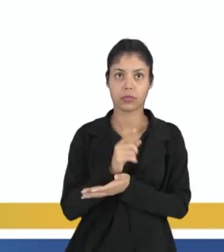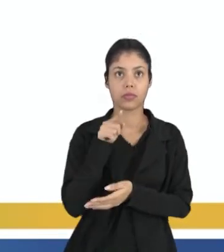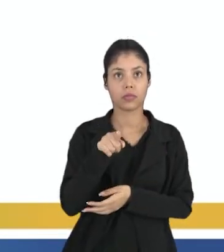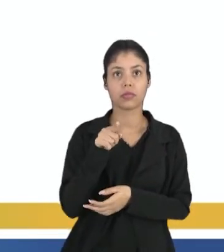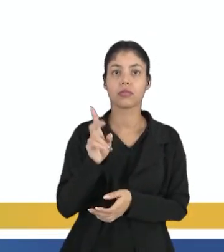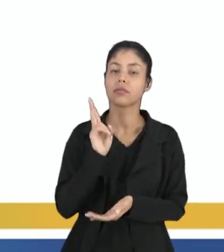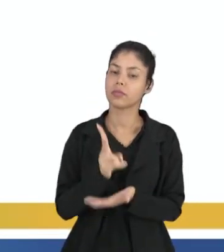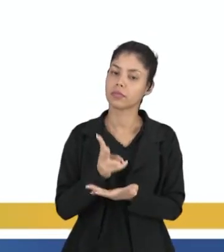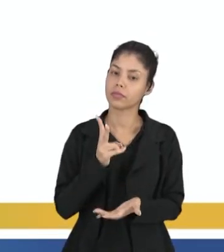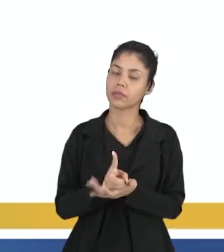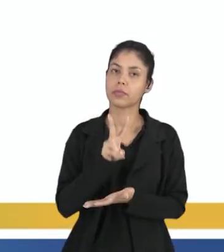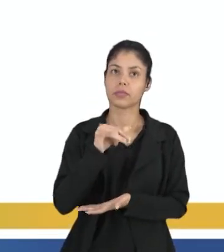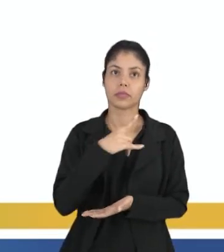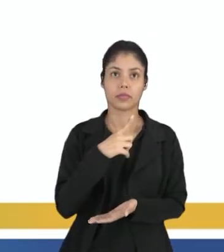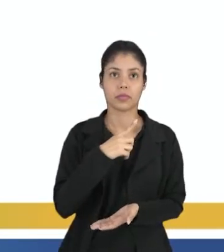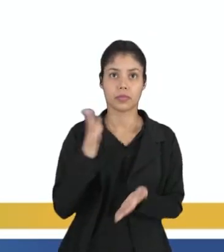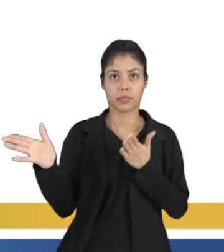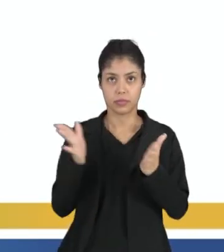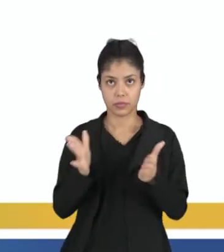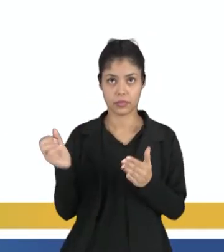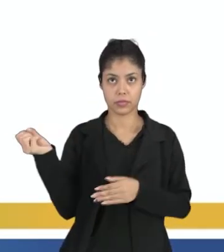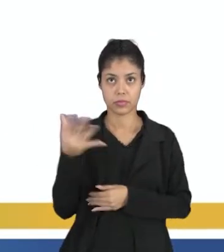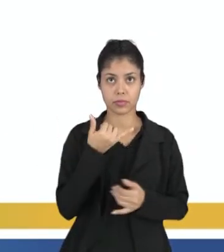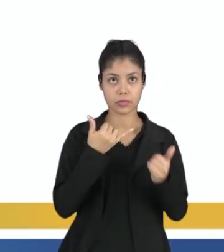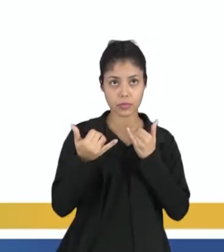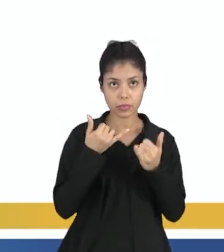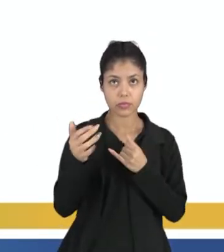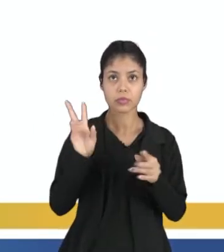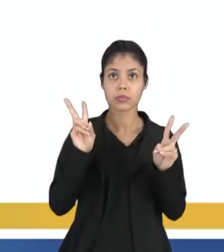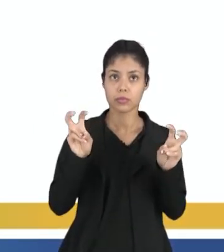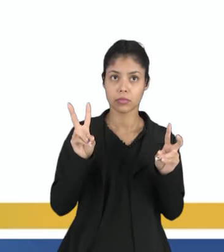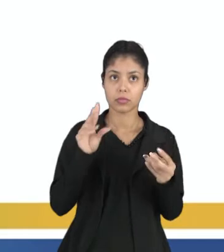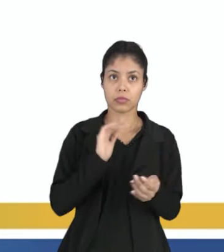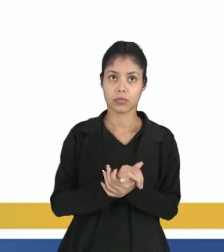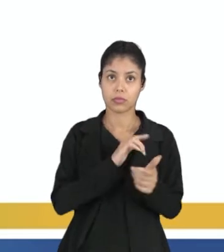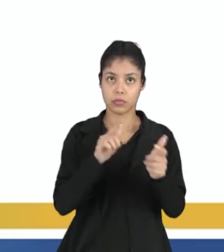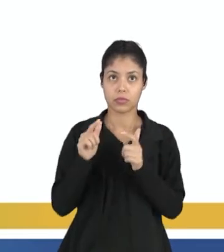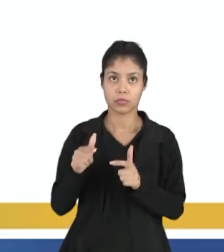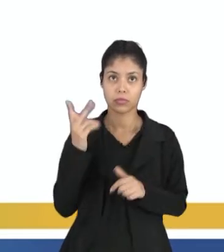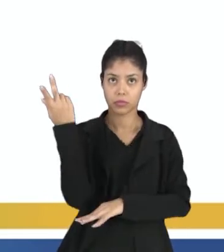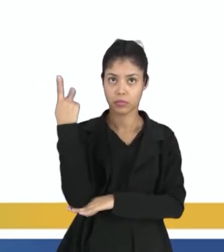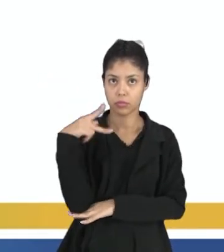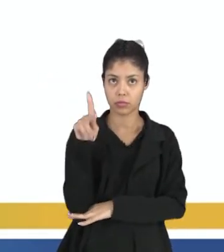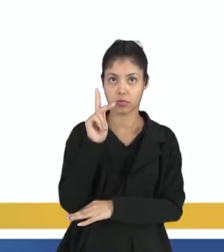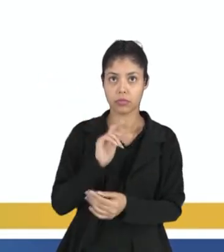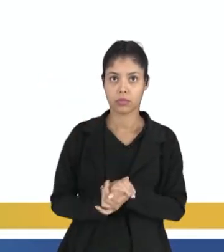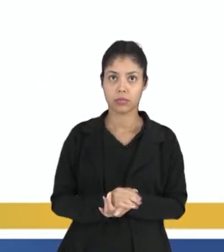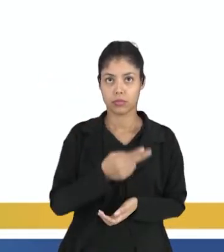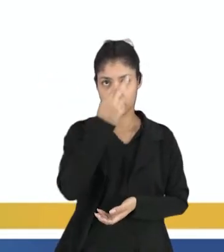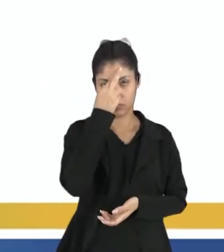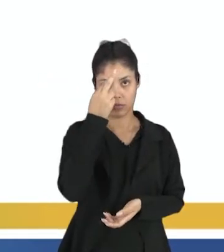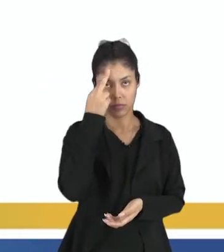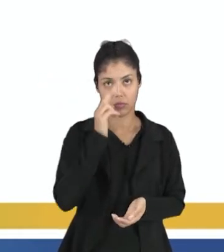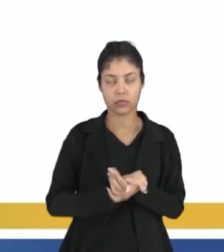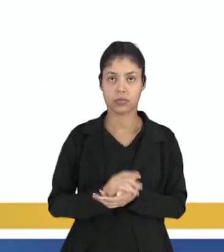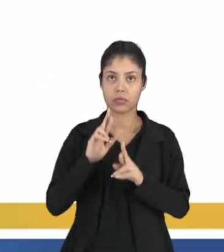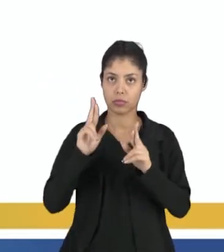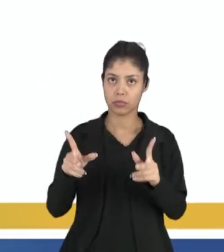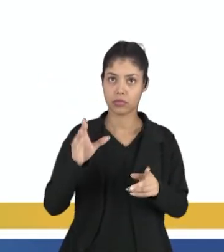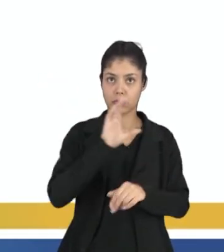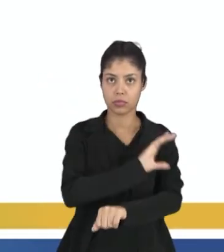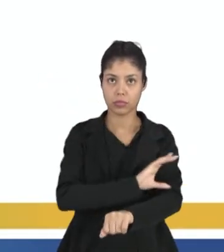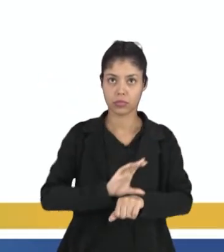da leitura, você sempre terá acesso a novas informações sobre lugares do mundo, períodos